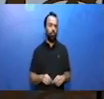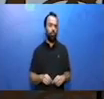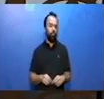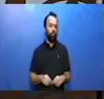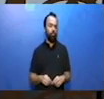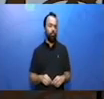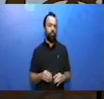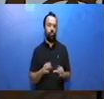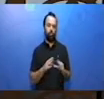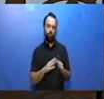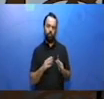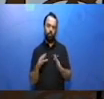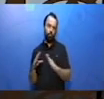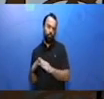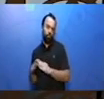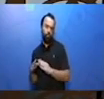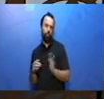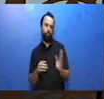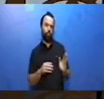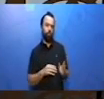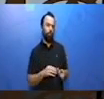tem casas?